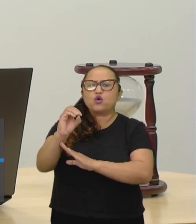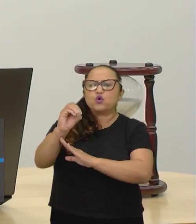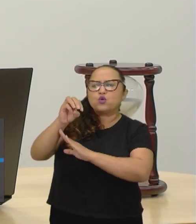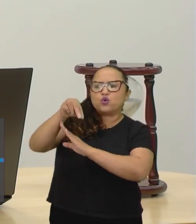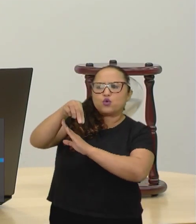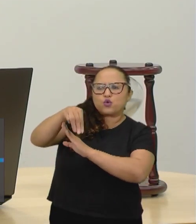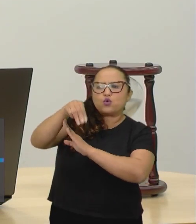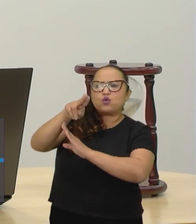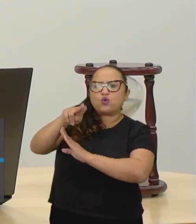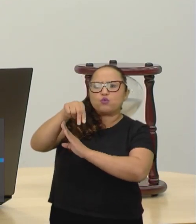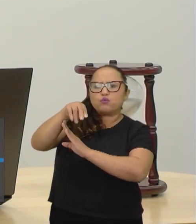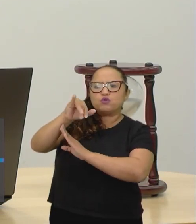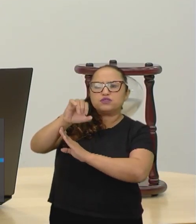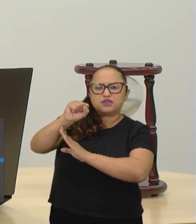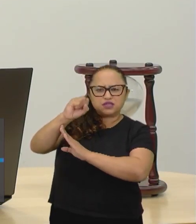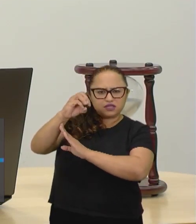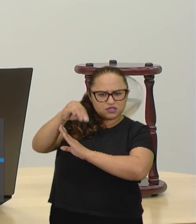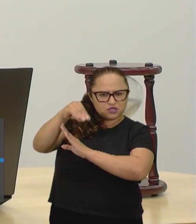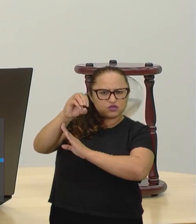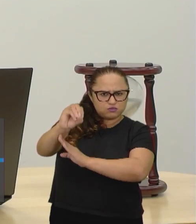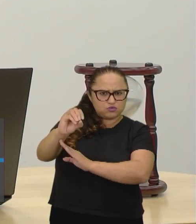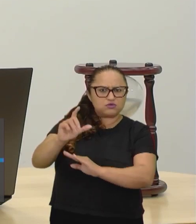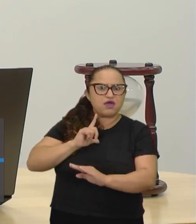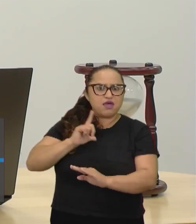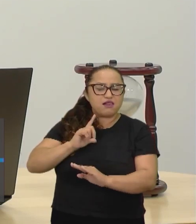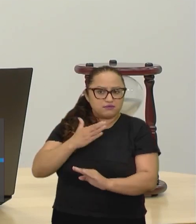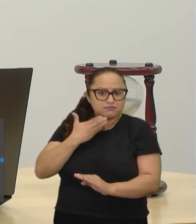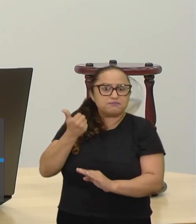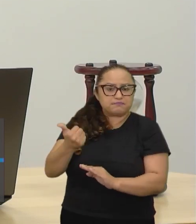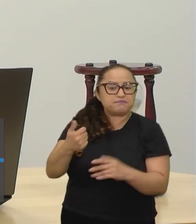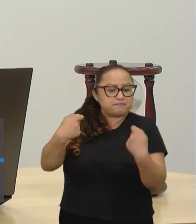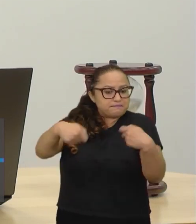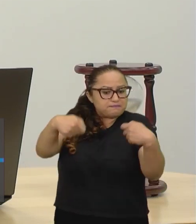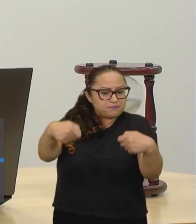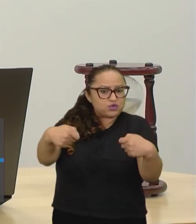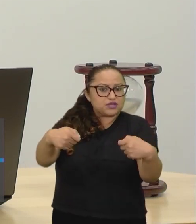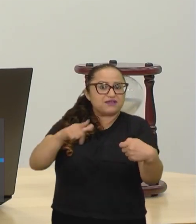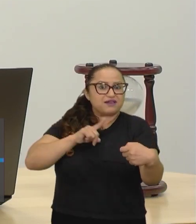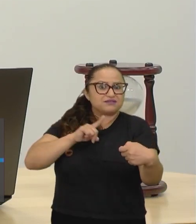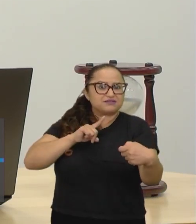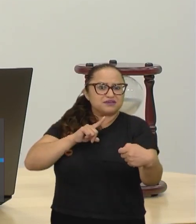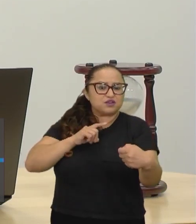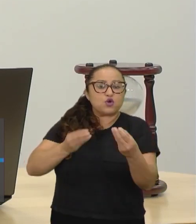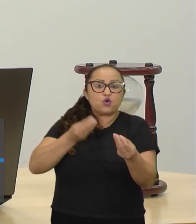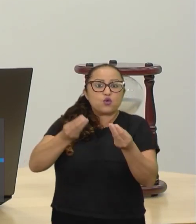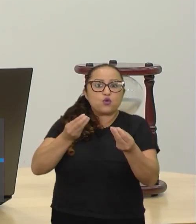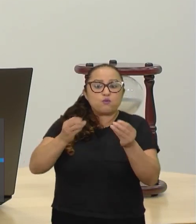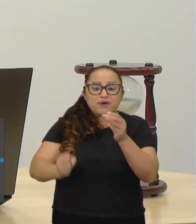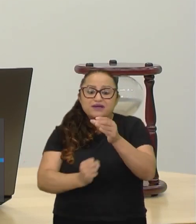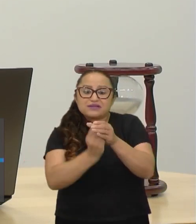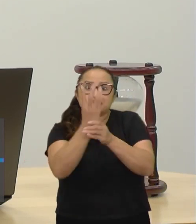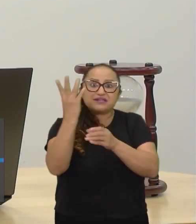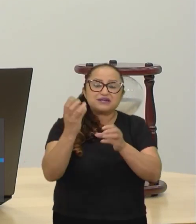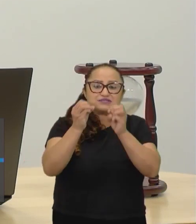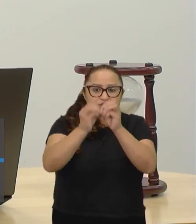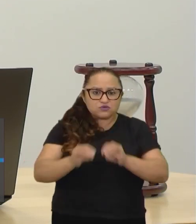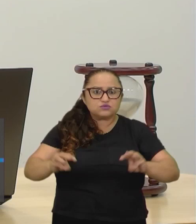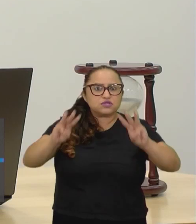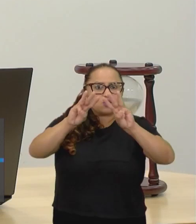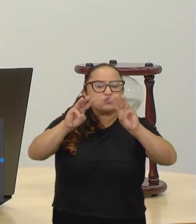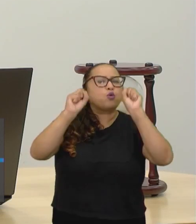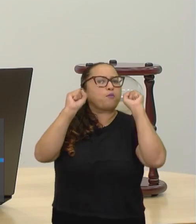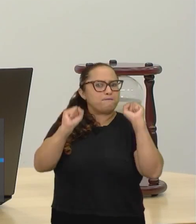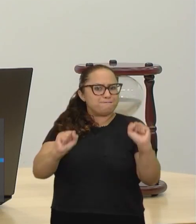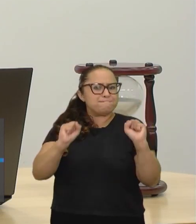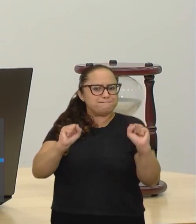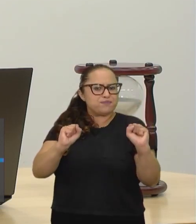são soberanas, então elas decidem, as nações, a partir da criação da ONU, elas podem